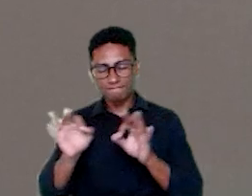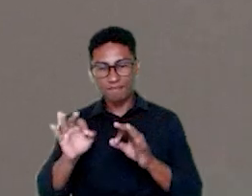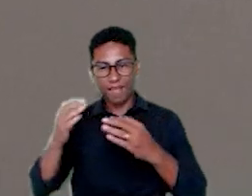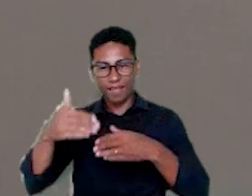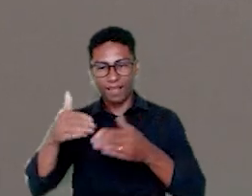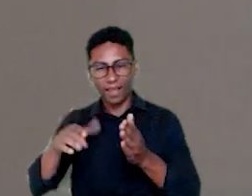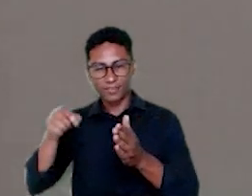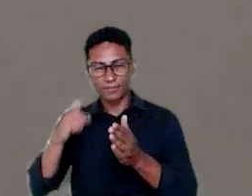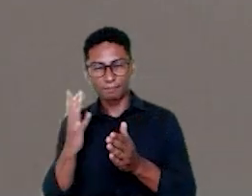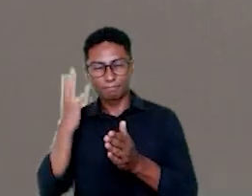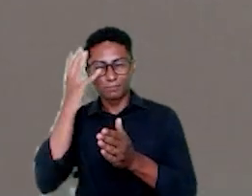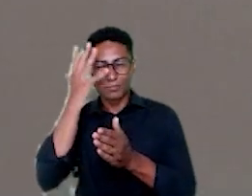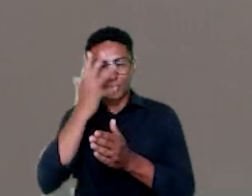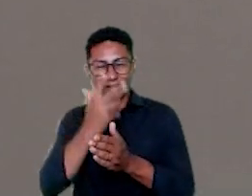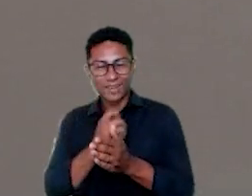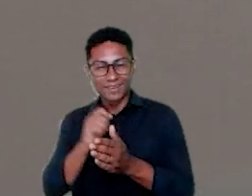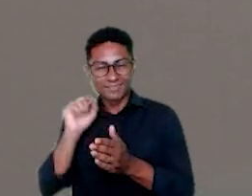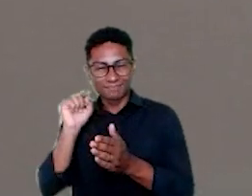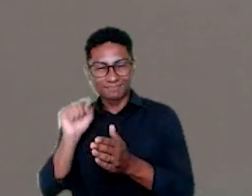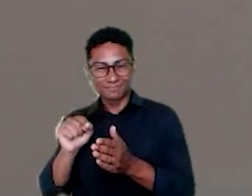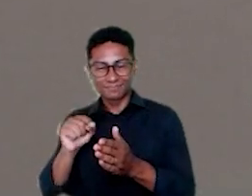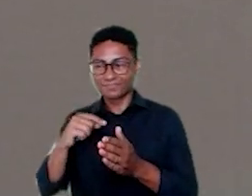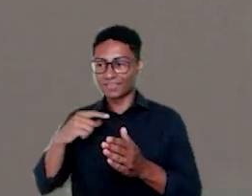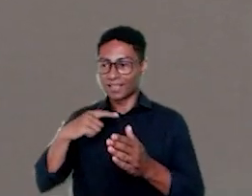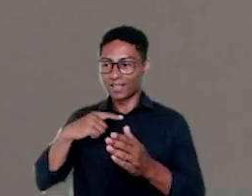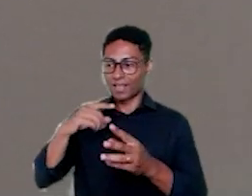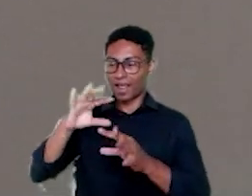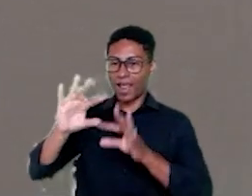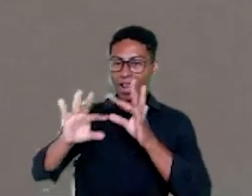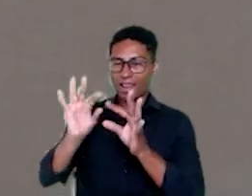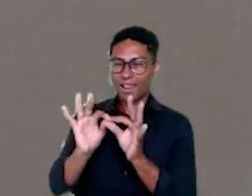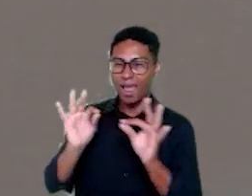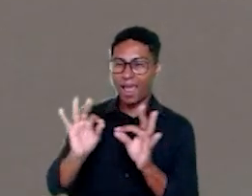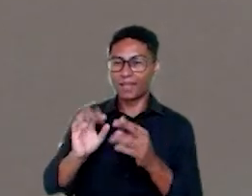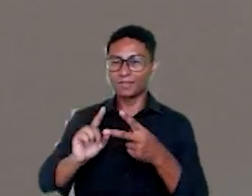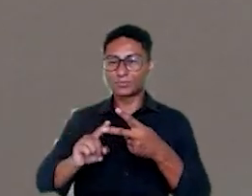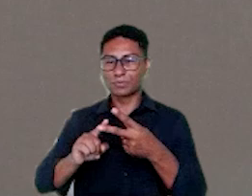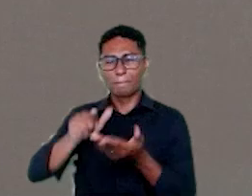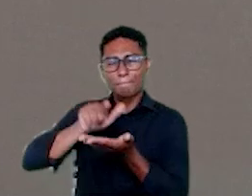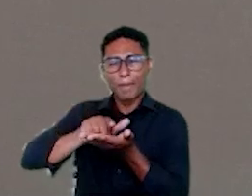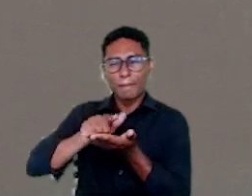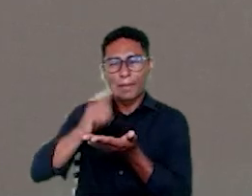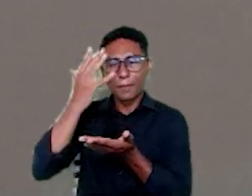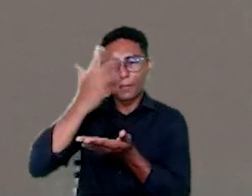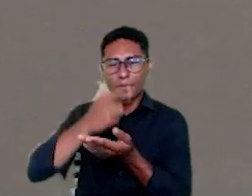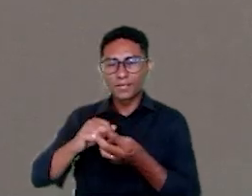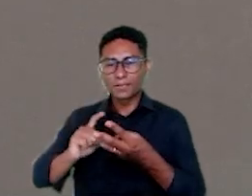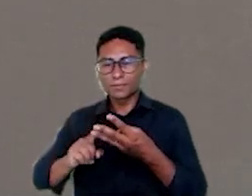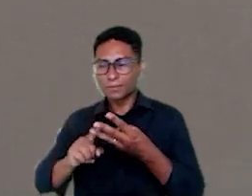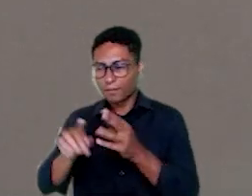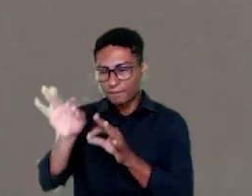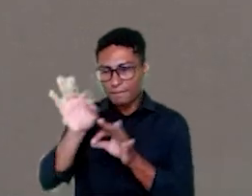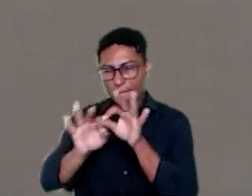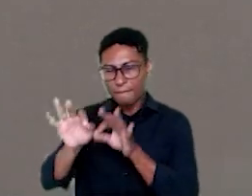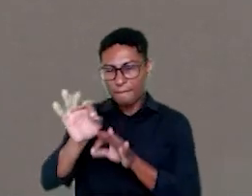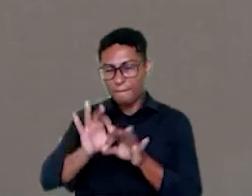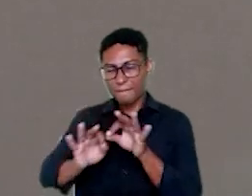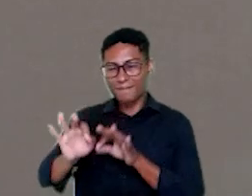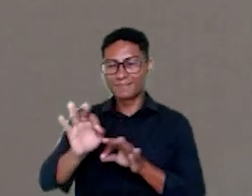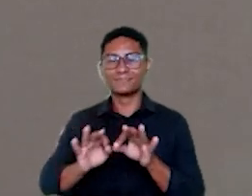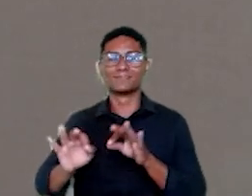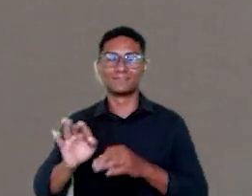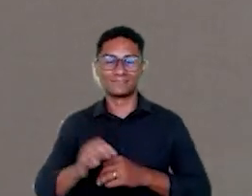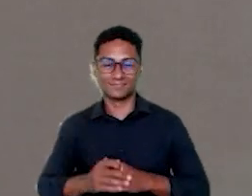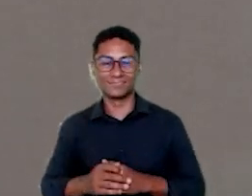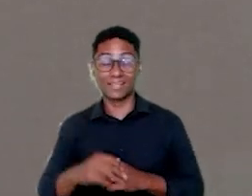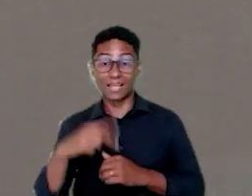aí soluções em laços, papéis, embalagens personalizadas com a sua marca.